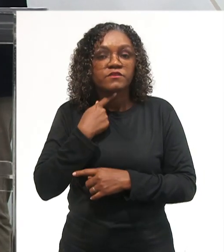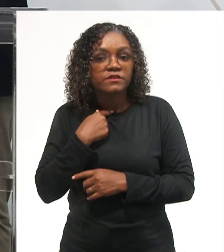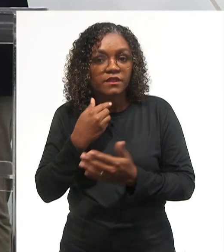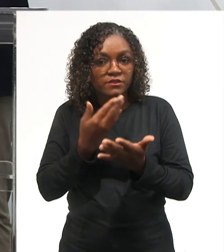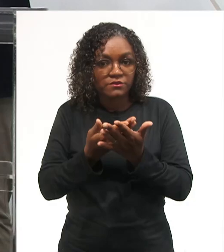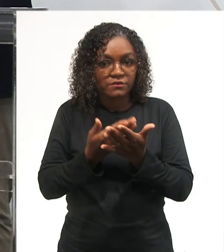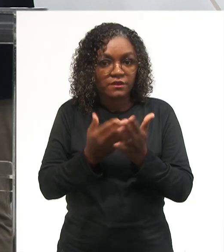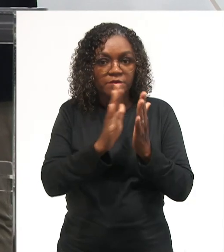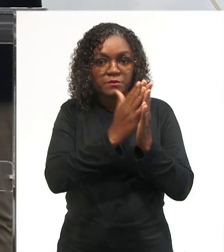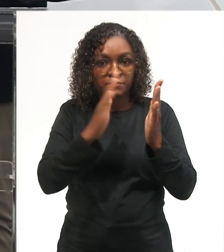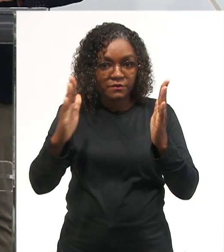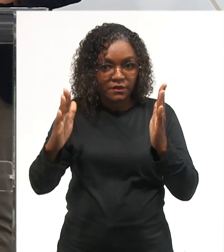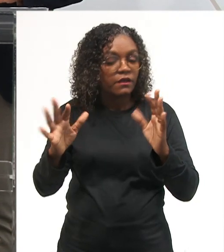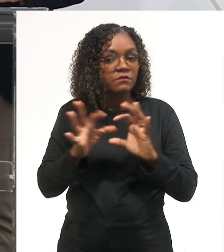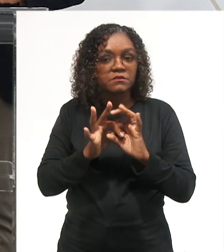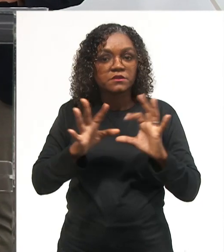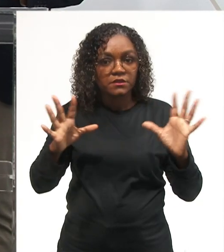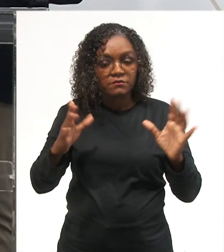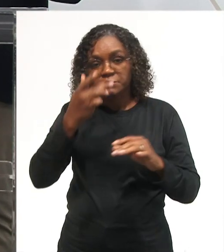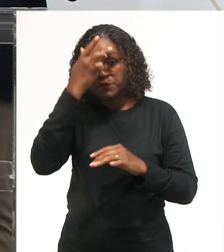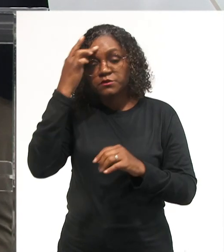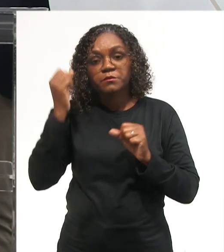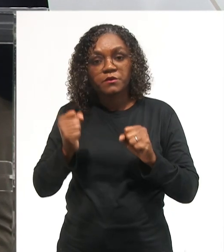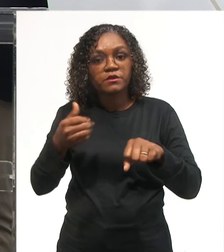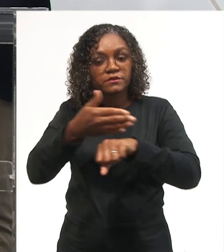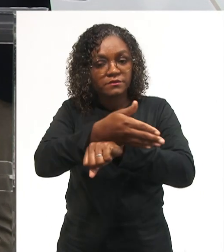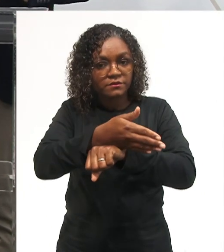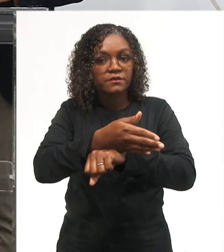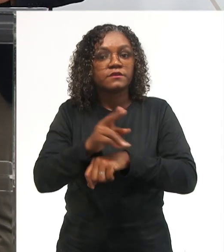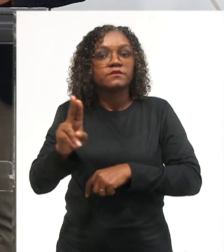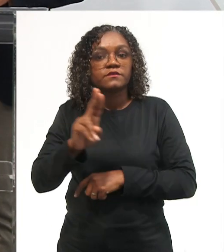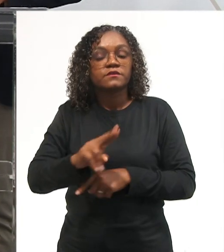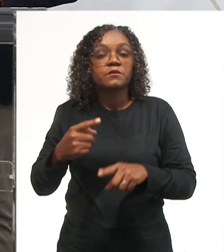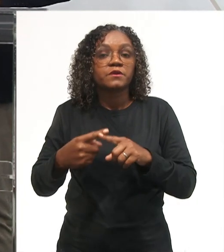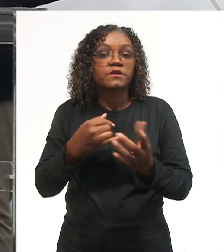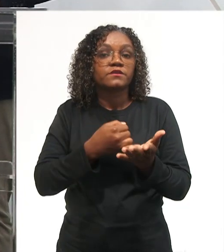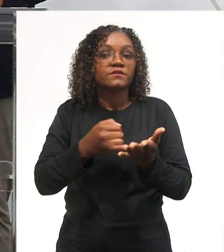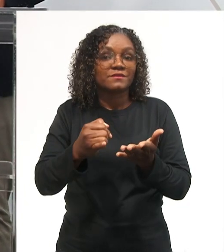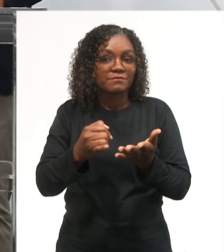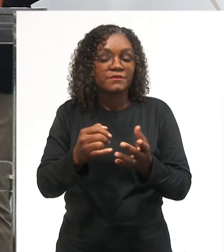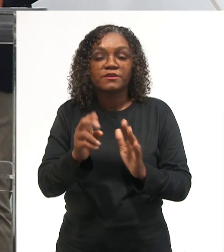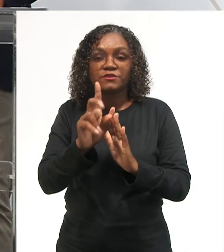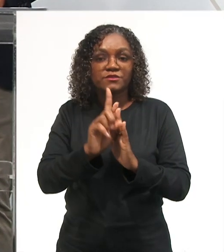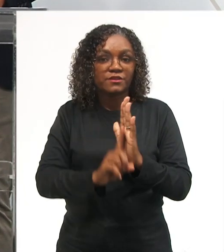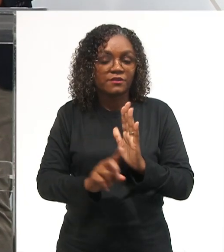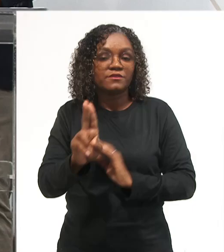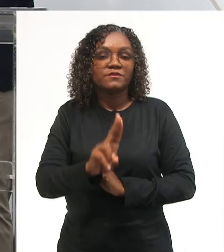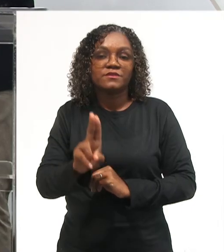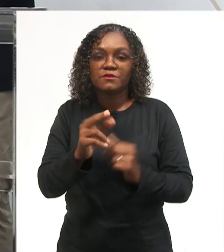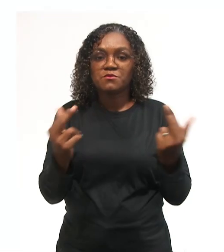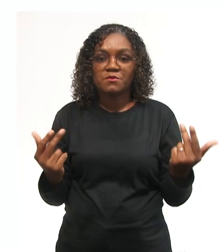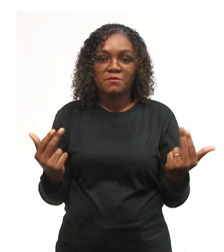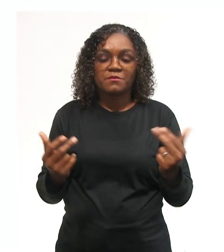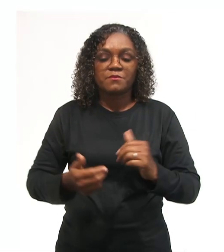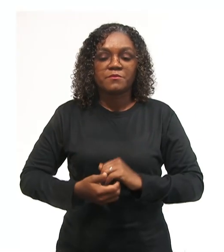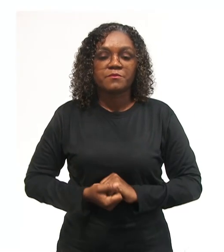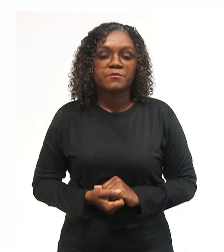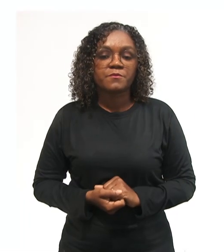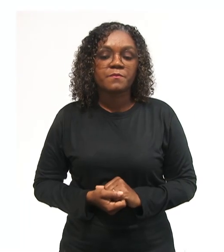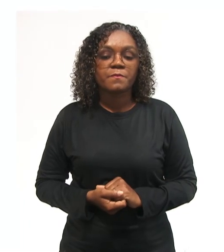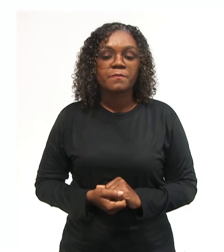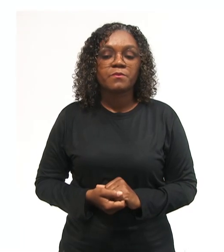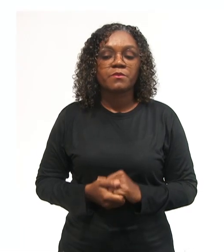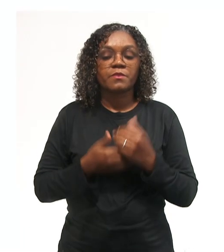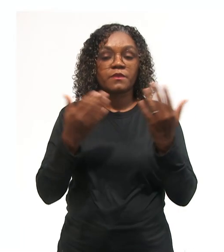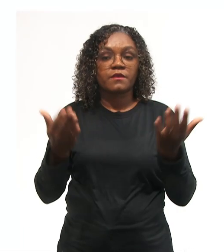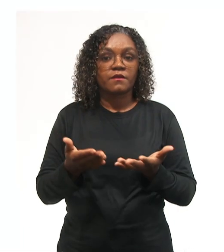nossa biblioteca também está disponível a essas pessoas, tá? Porque elas pagam os impostos e têm também o direito de utilizar. Vamos falar agora um